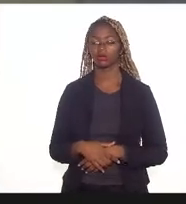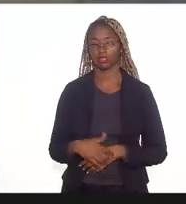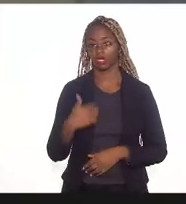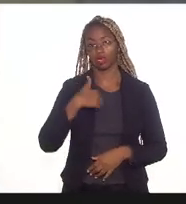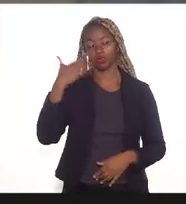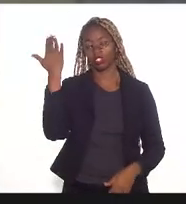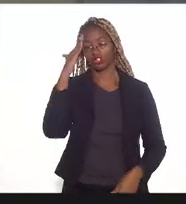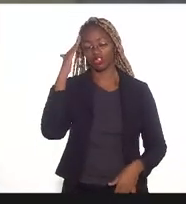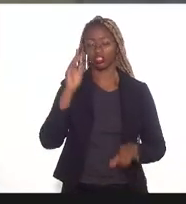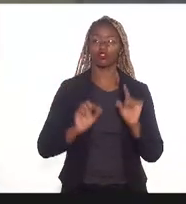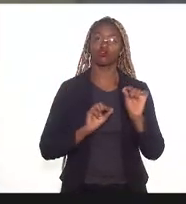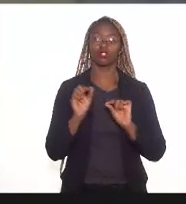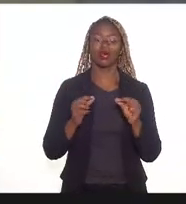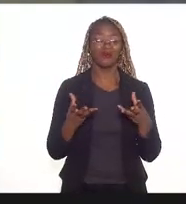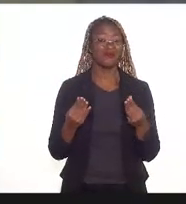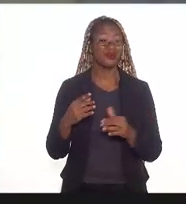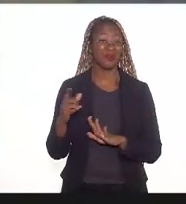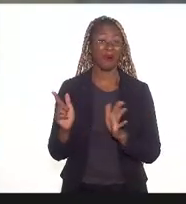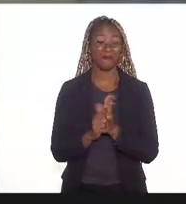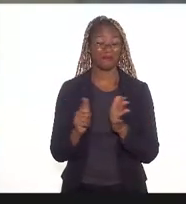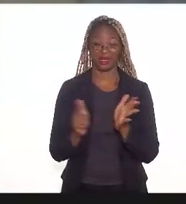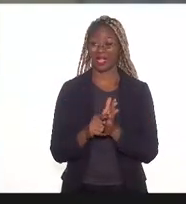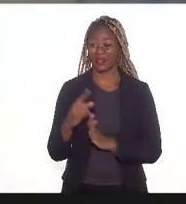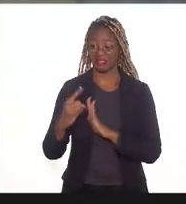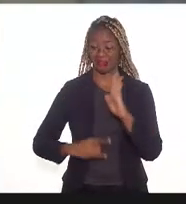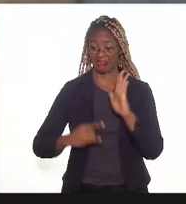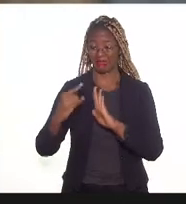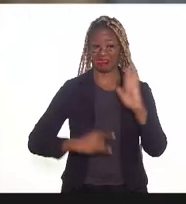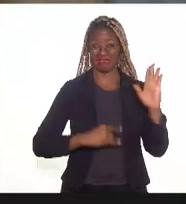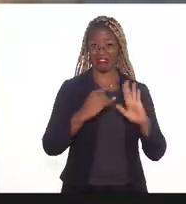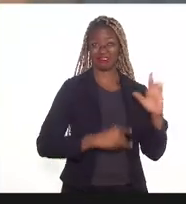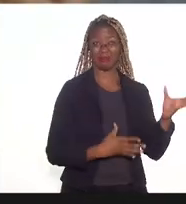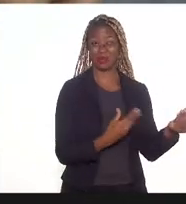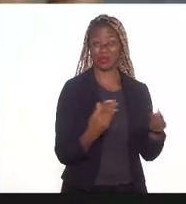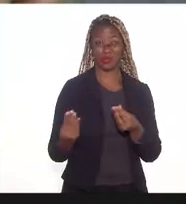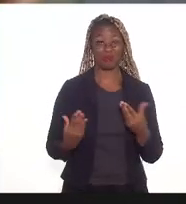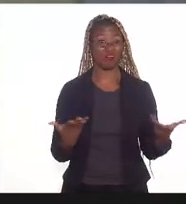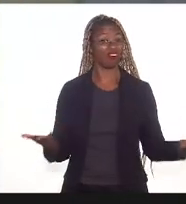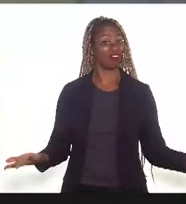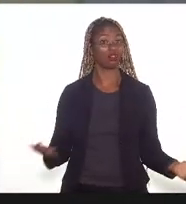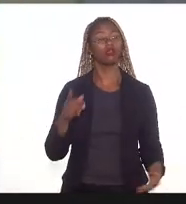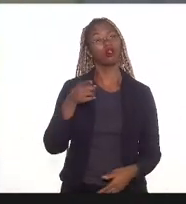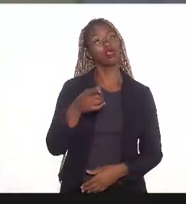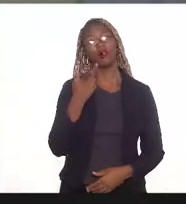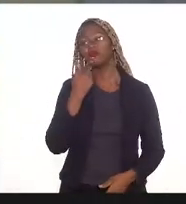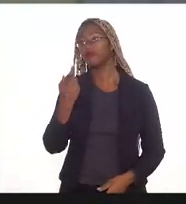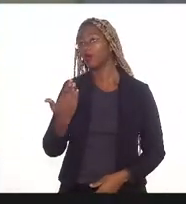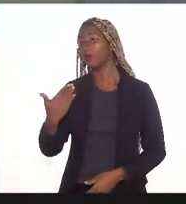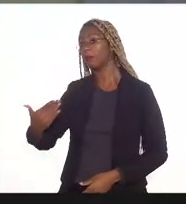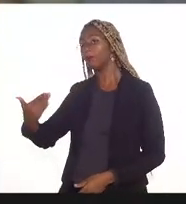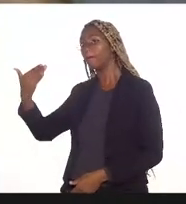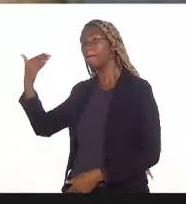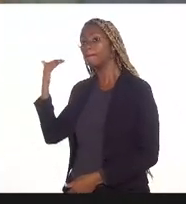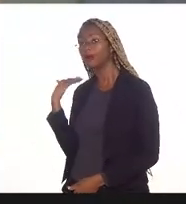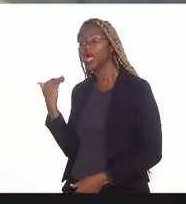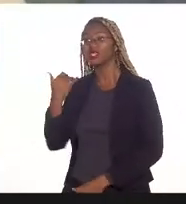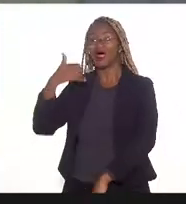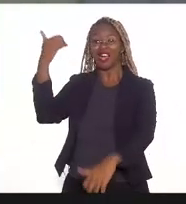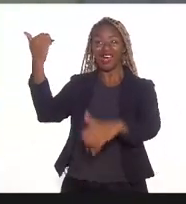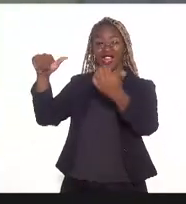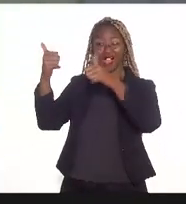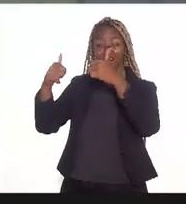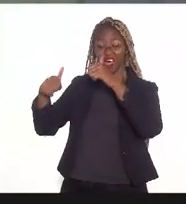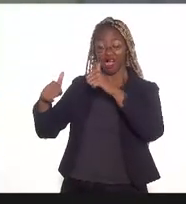é muito papel e muito documento. E o senhor falou lá atrás que estava fazendo uma análise,